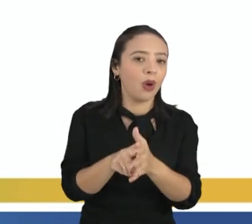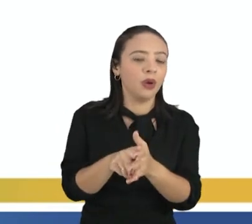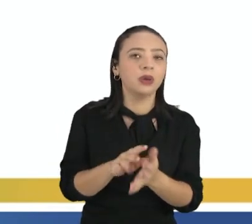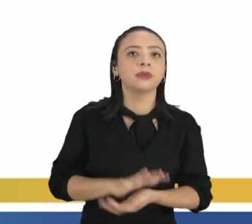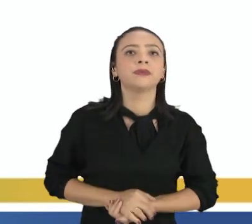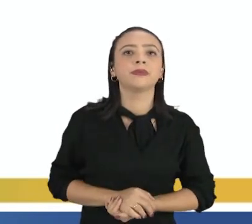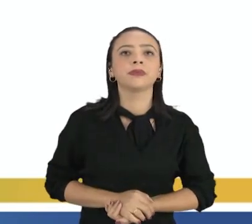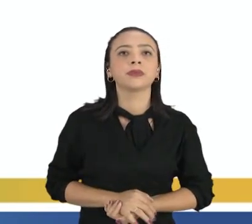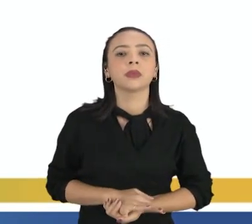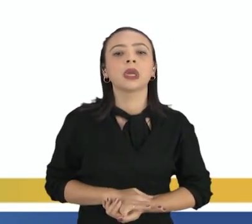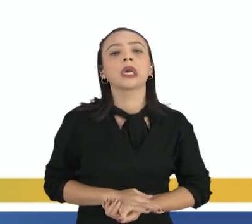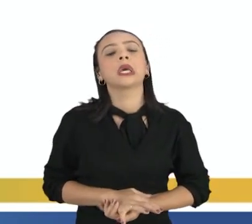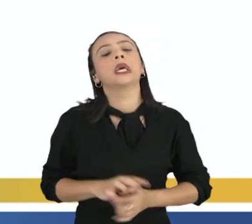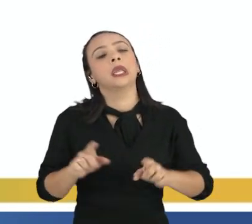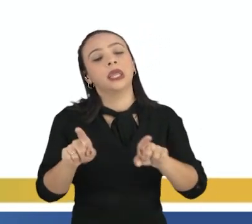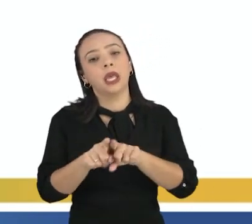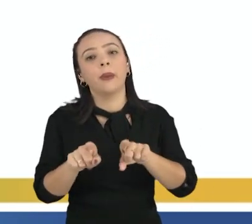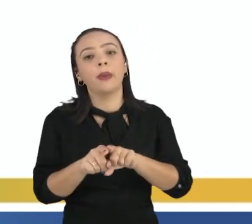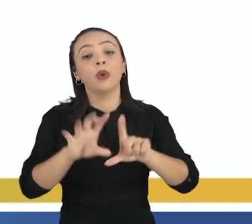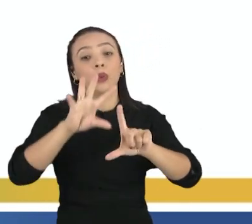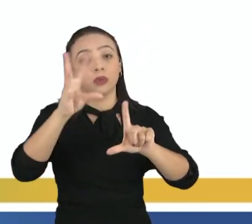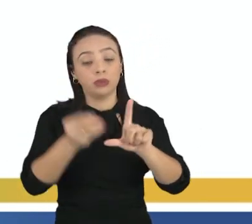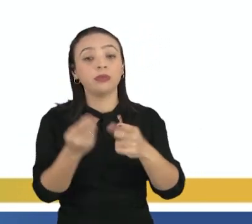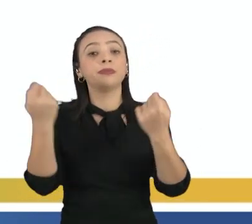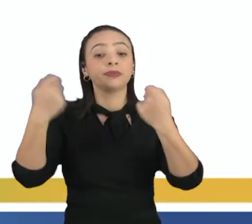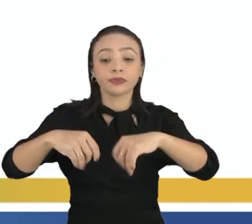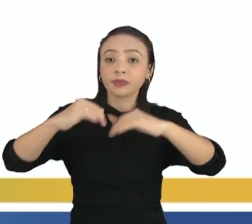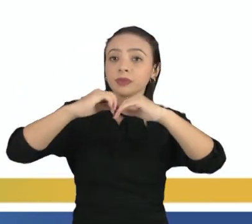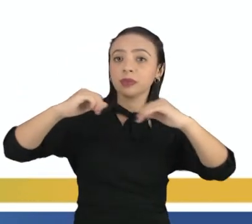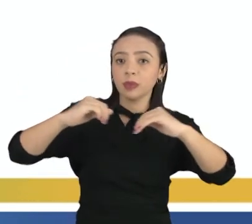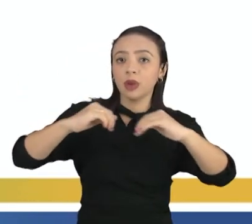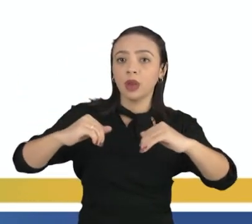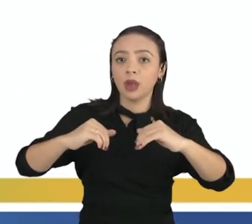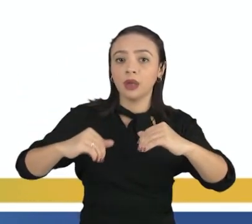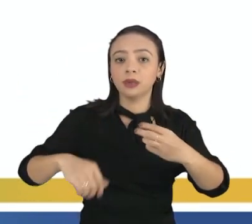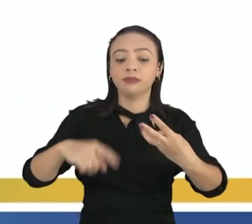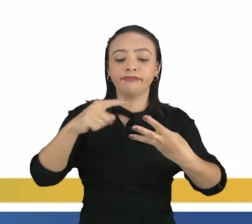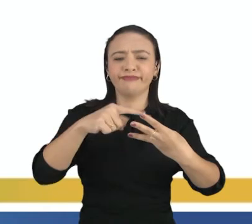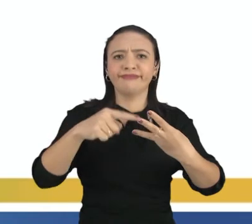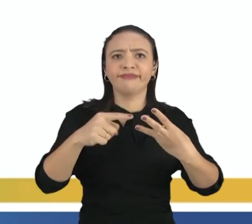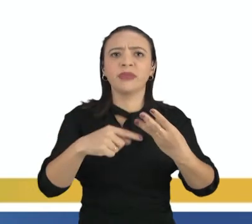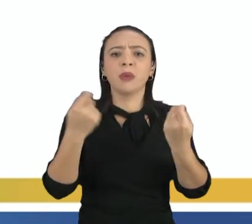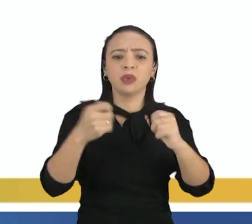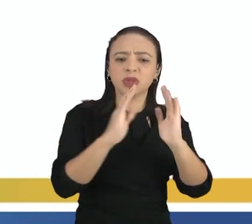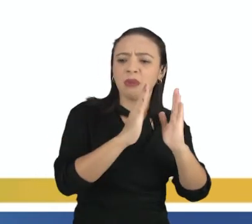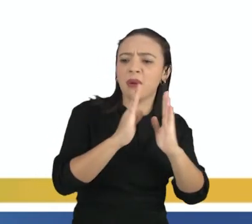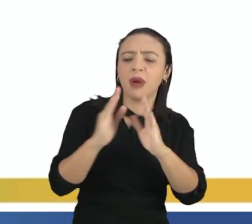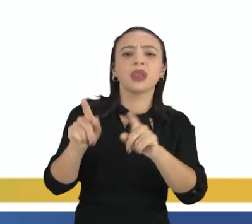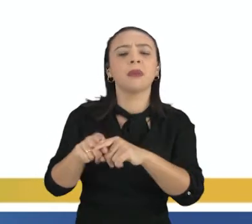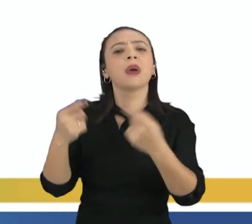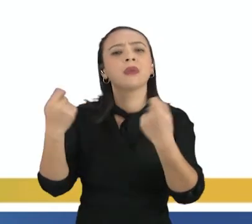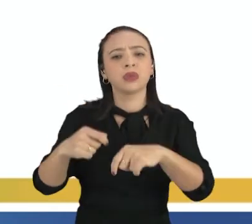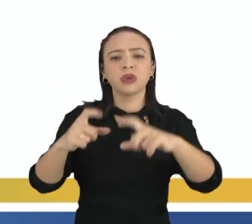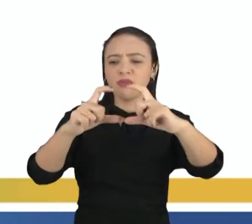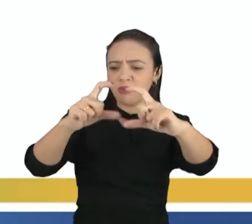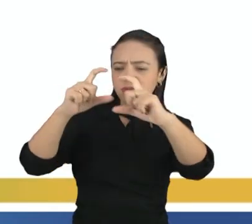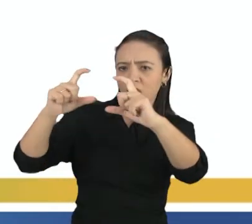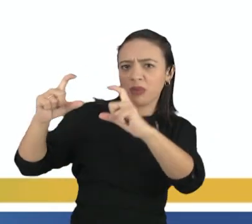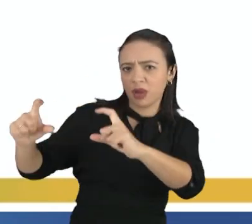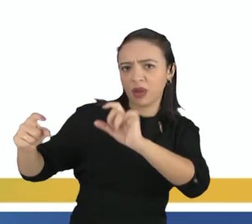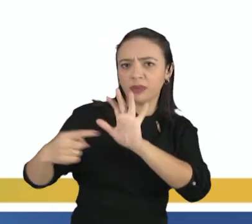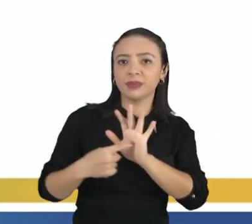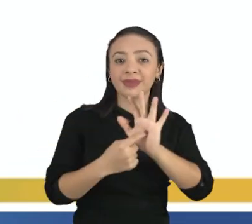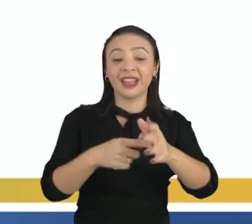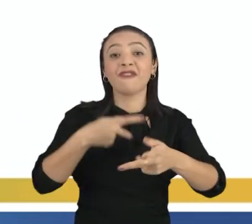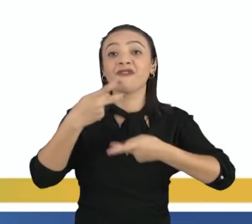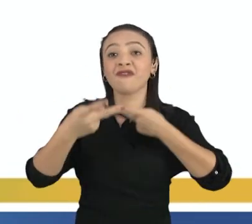a charge, o cartoon ele pode ser dividido também até 3 quadros, pode vir balões ou não para marcar a